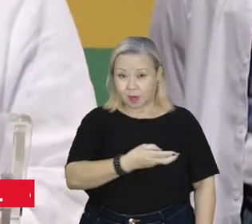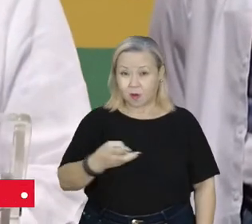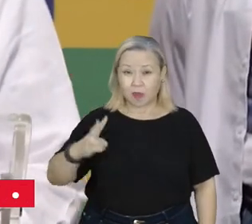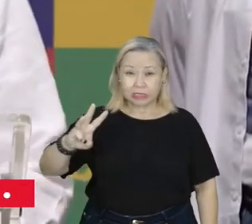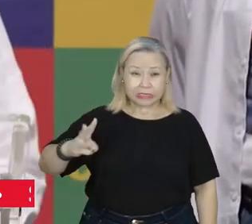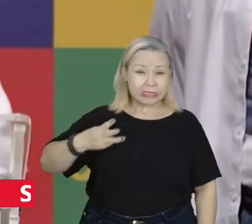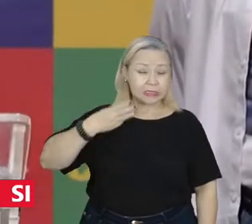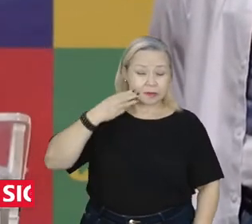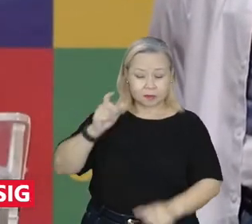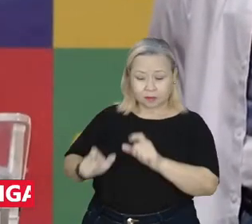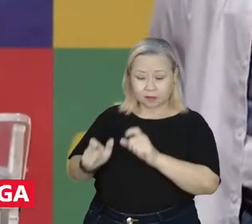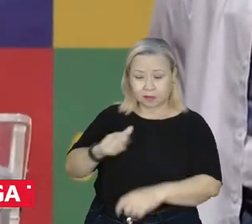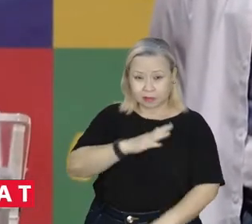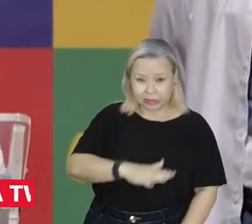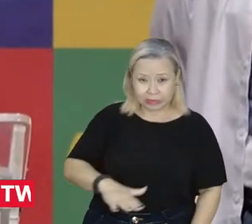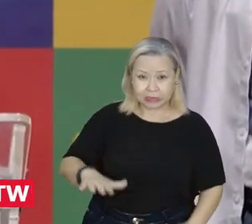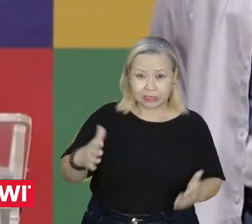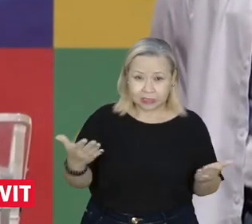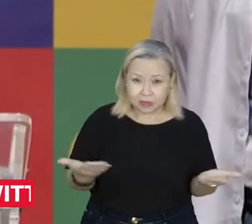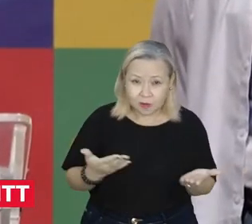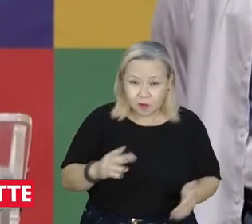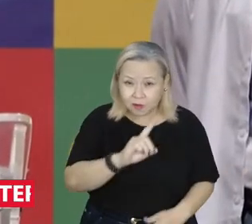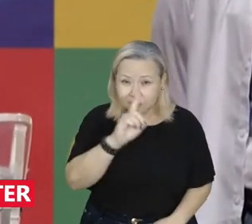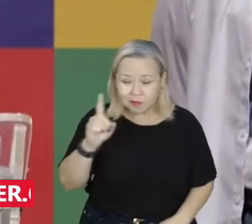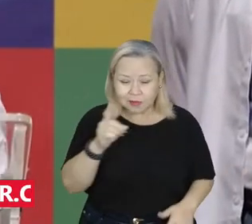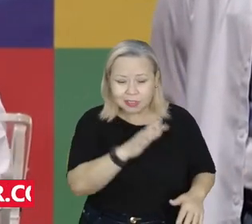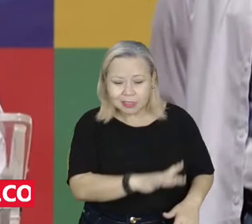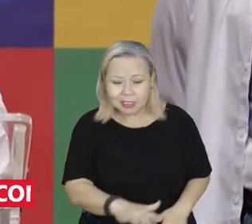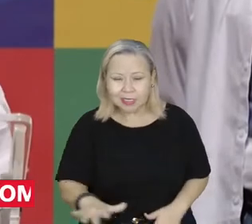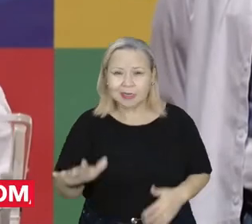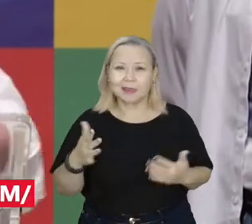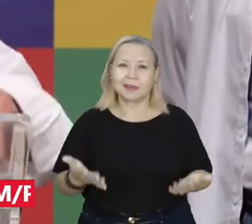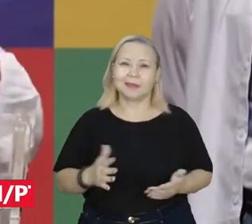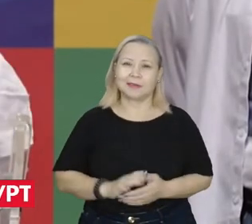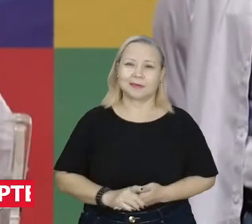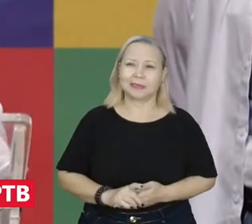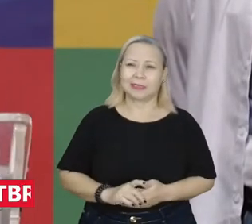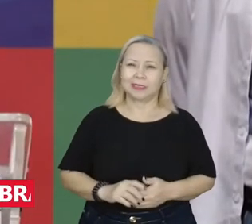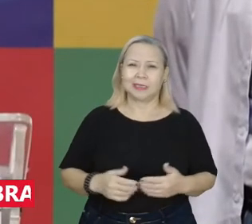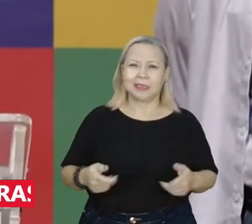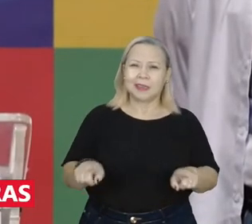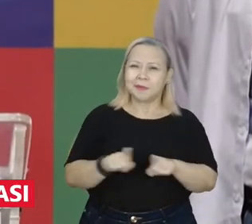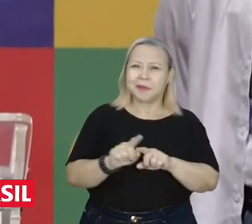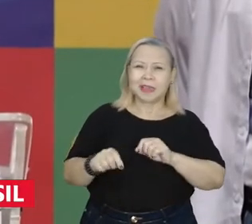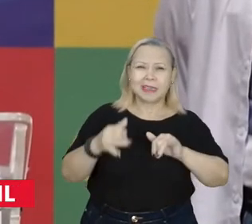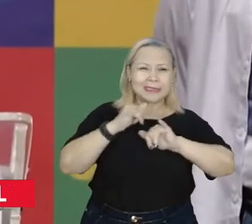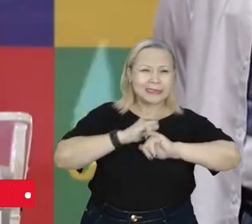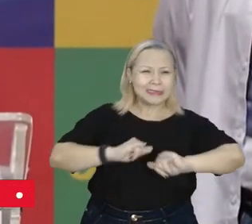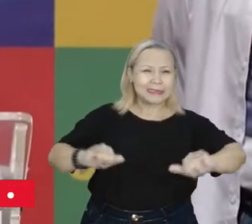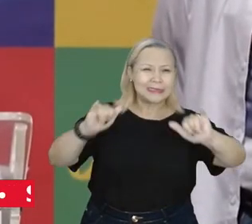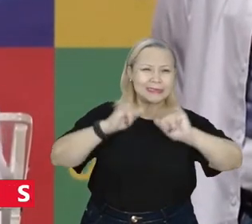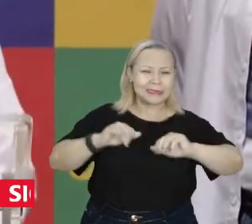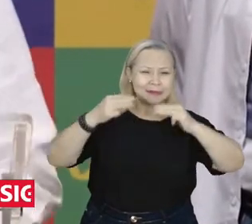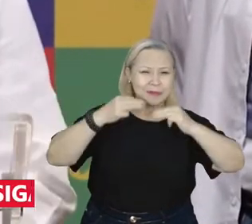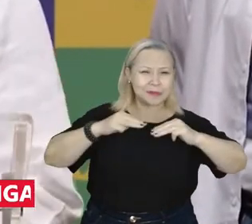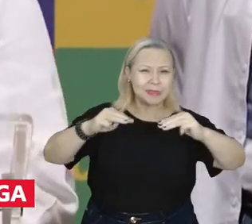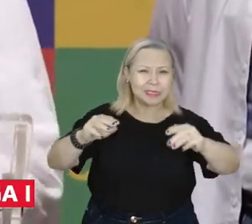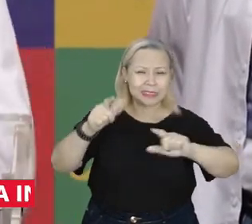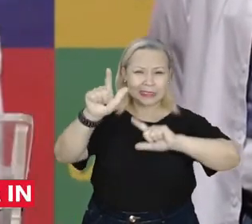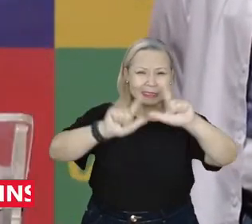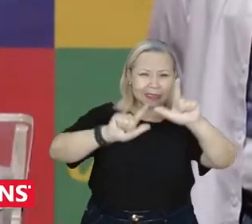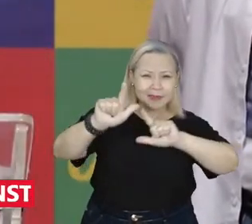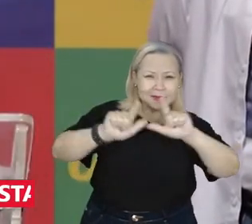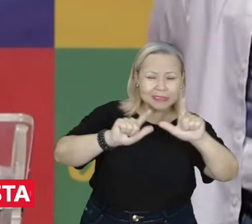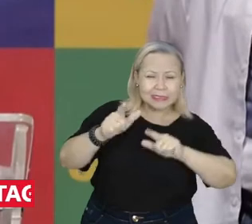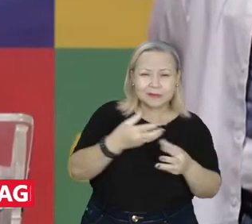milhões de crianças hoje, no Dia da Criança, apesar de ter tanta propaganda na televisão, apesar de